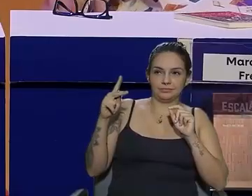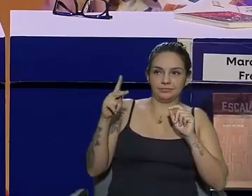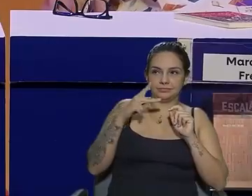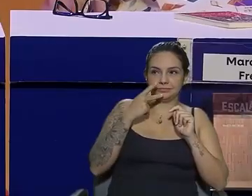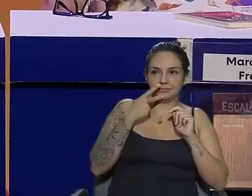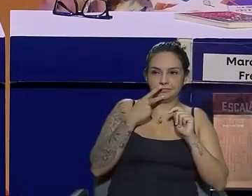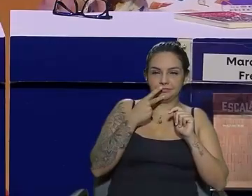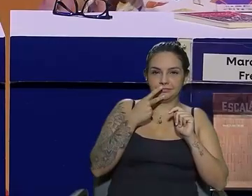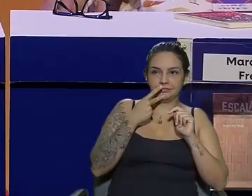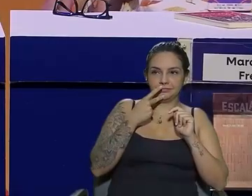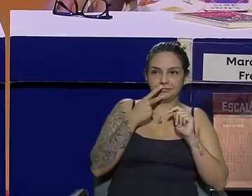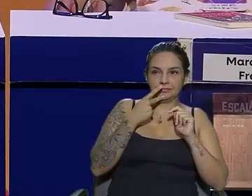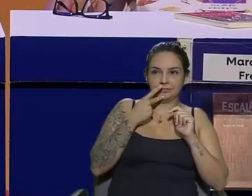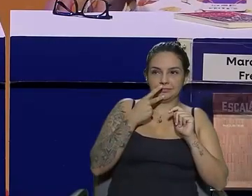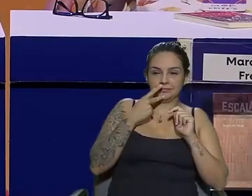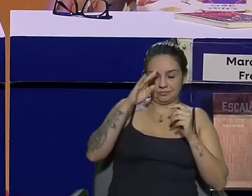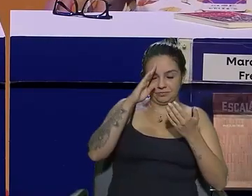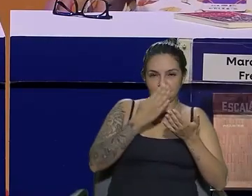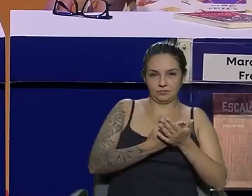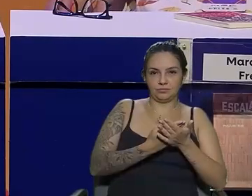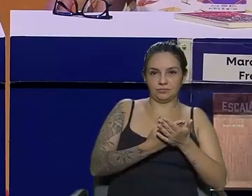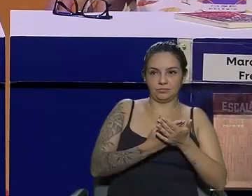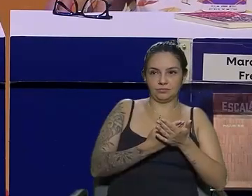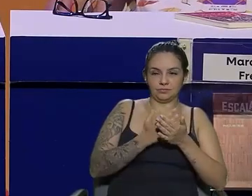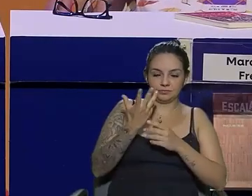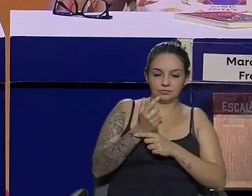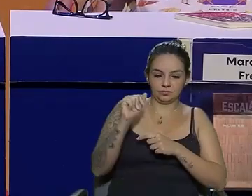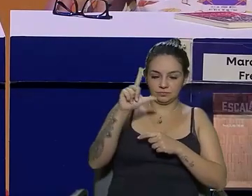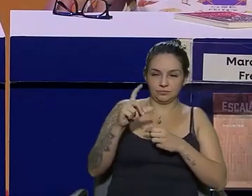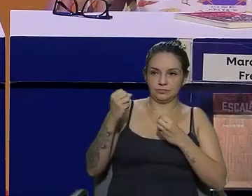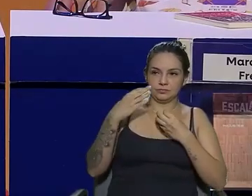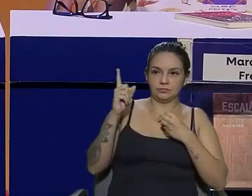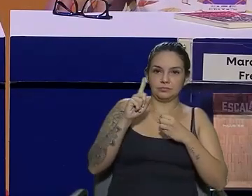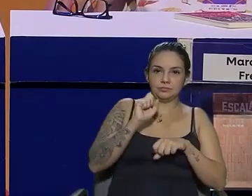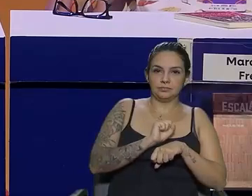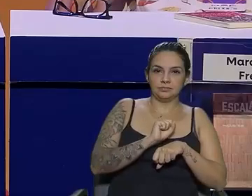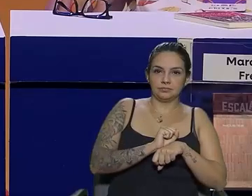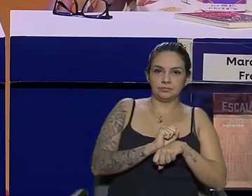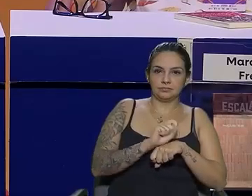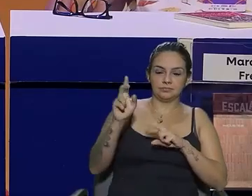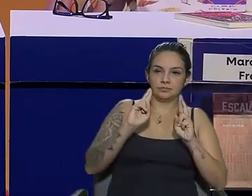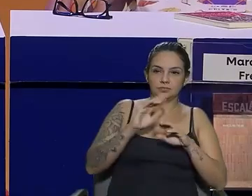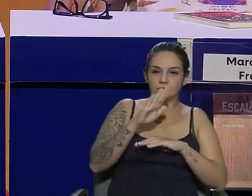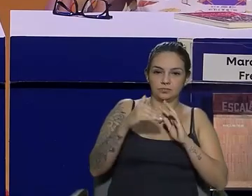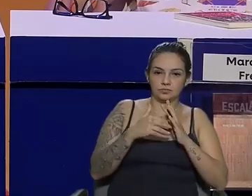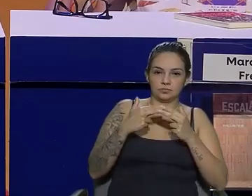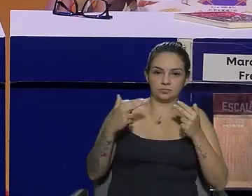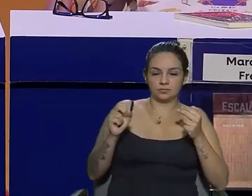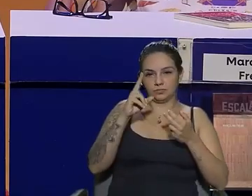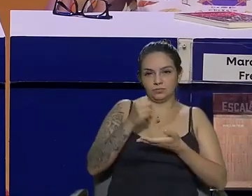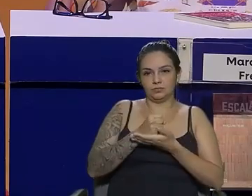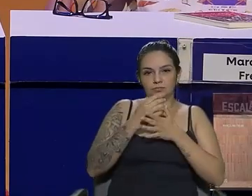escreveu, bem como seus nomes. Da esquerda para a direita, a primeira pessoa sentada é Geni Nunes, uma mulher indígena de cabelos